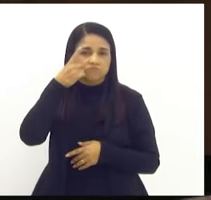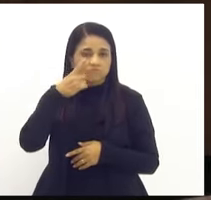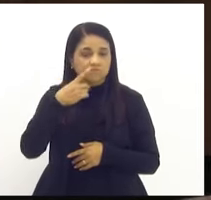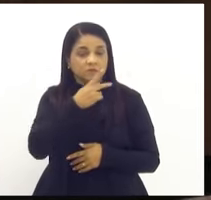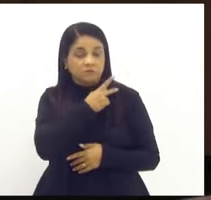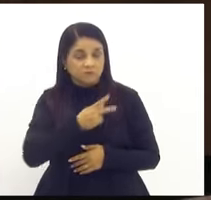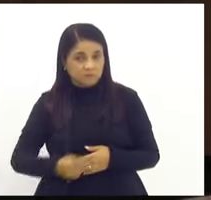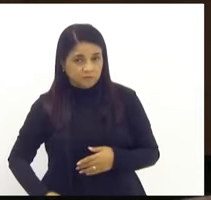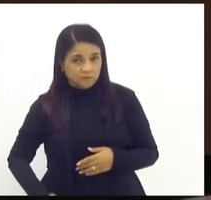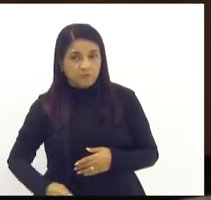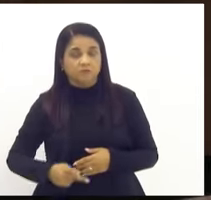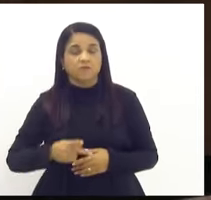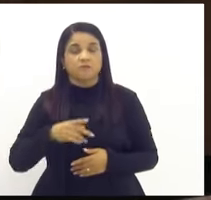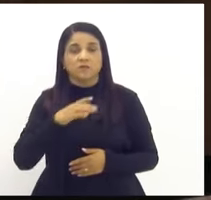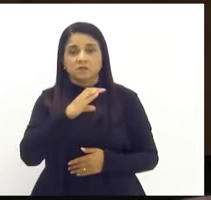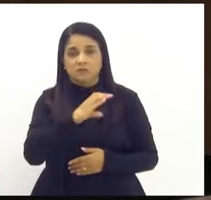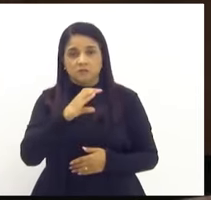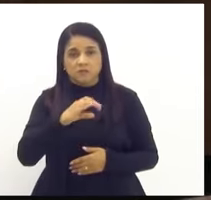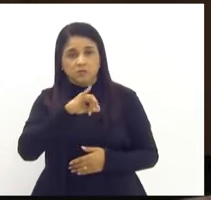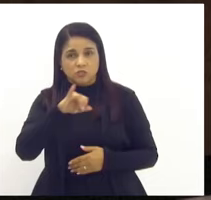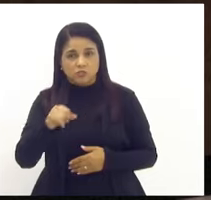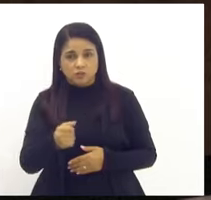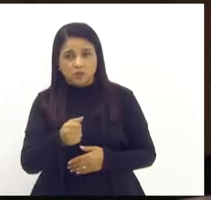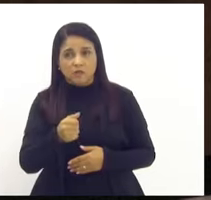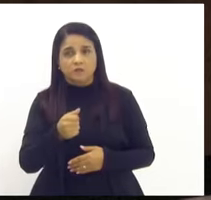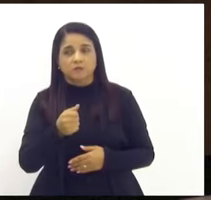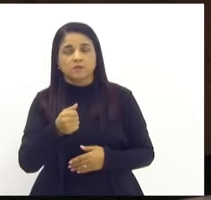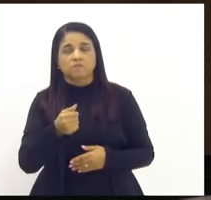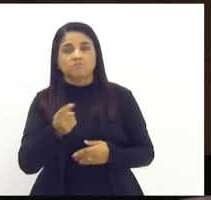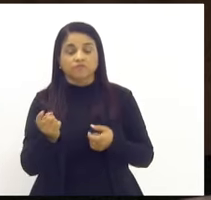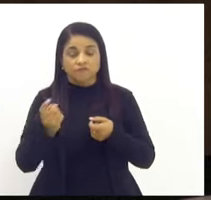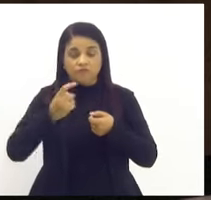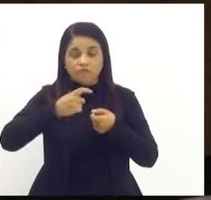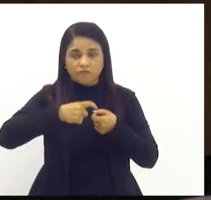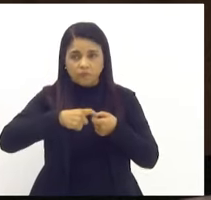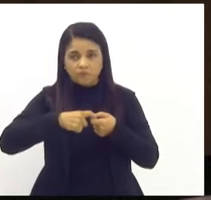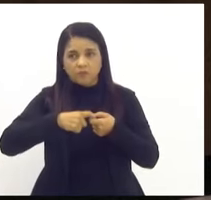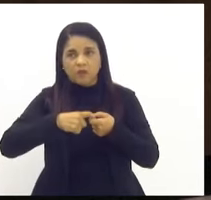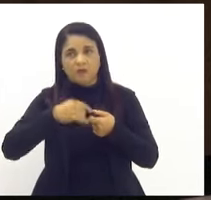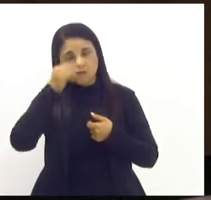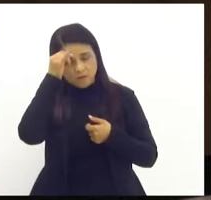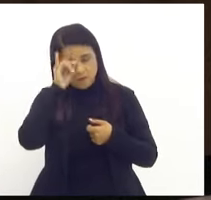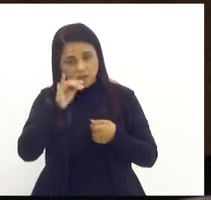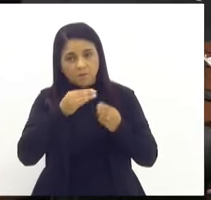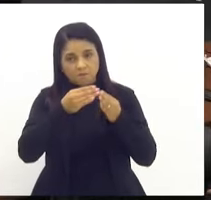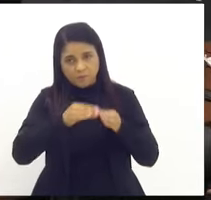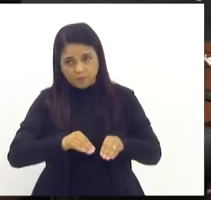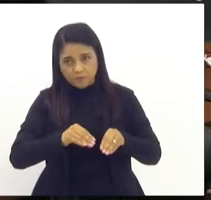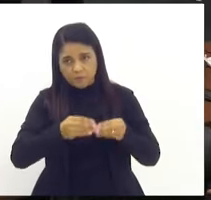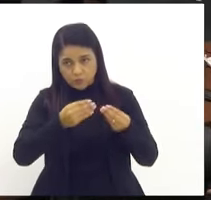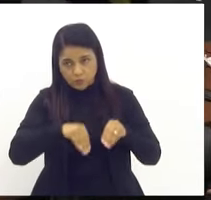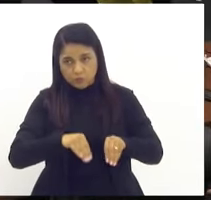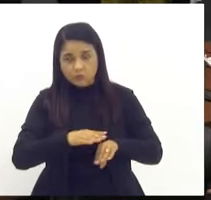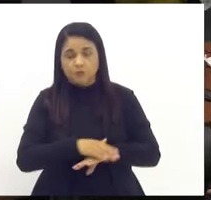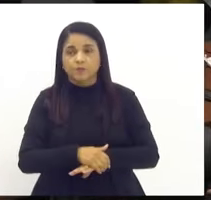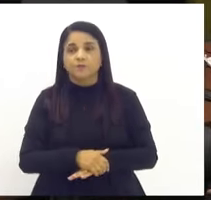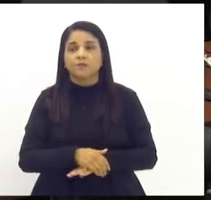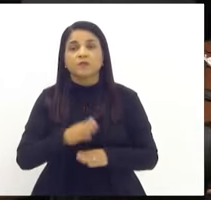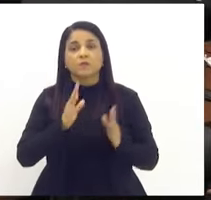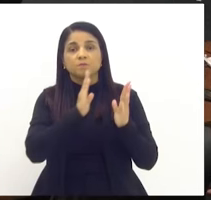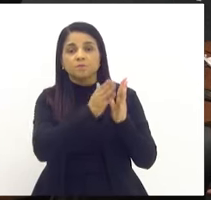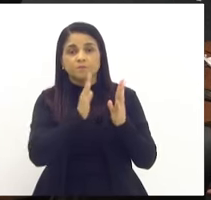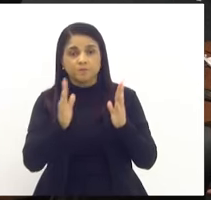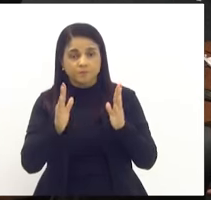ccj prejudical a remeter a ccj se possível senhor presidente P uma questão de